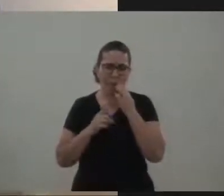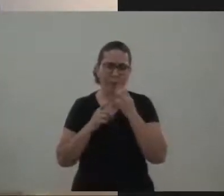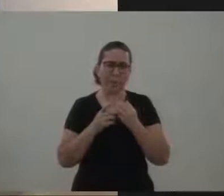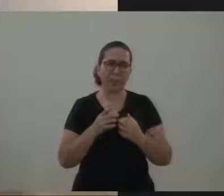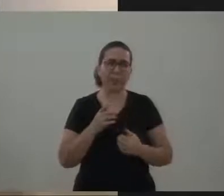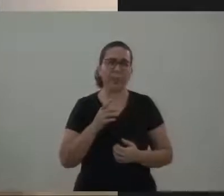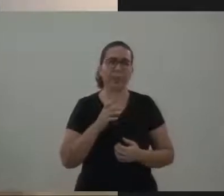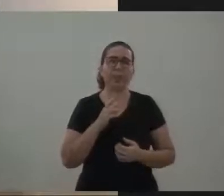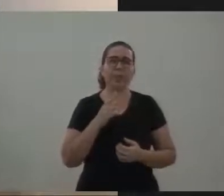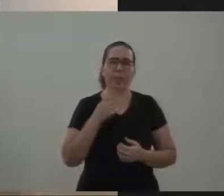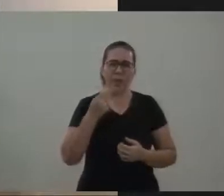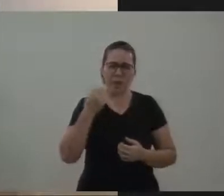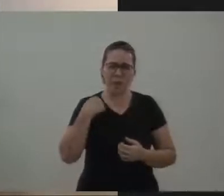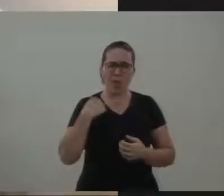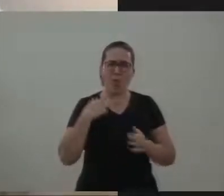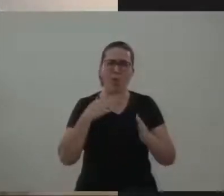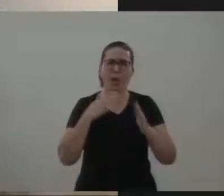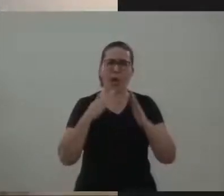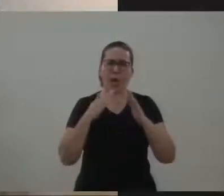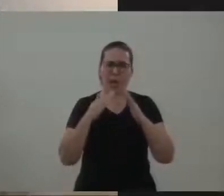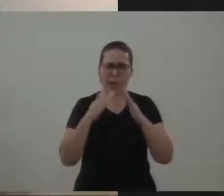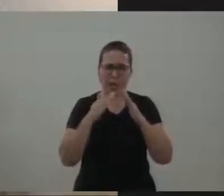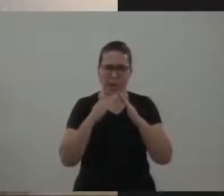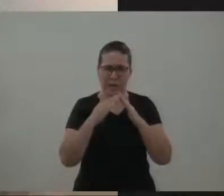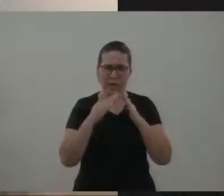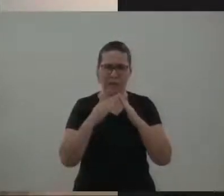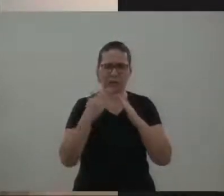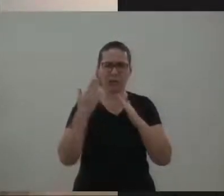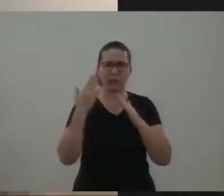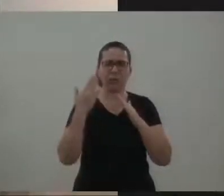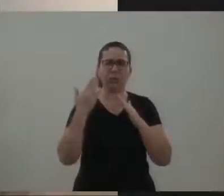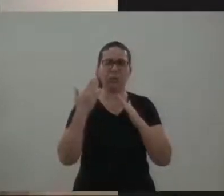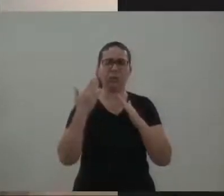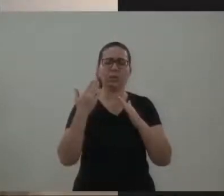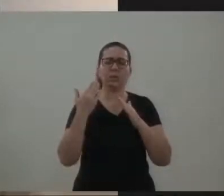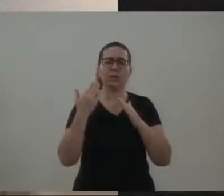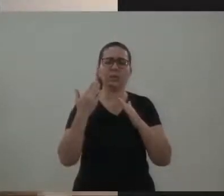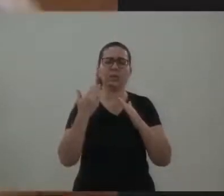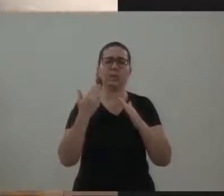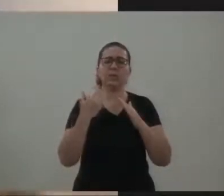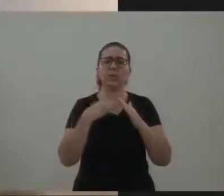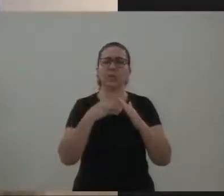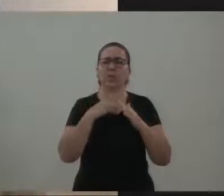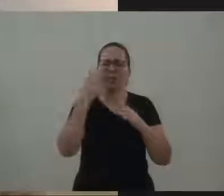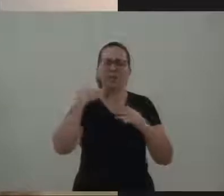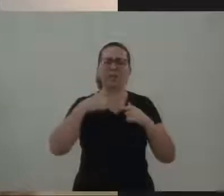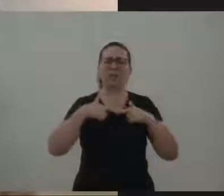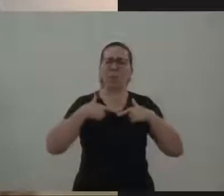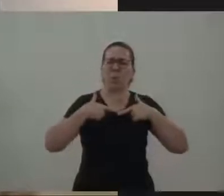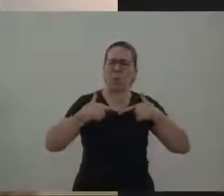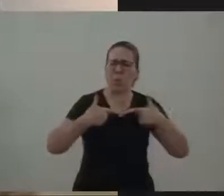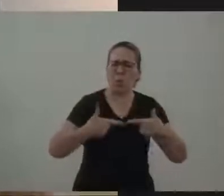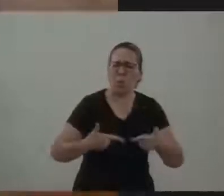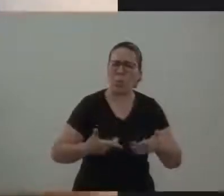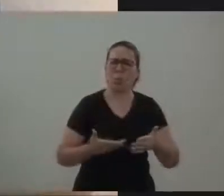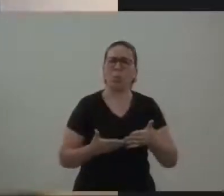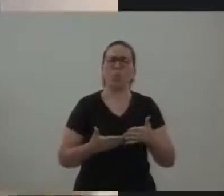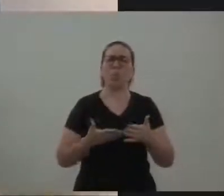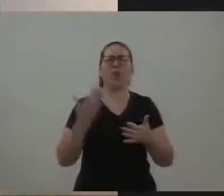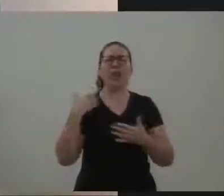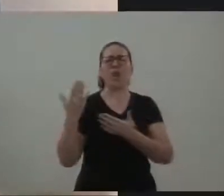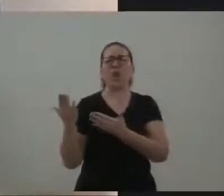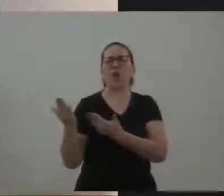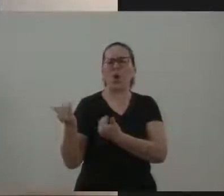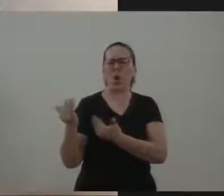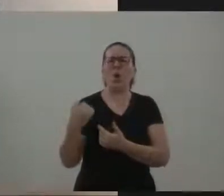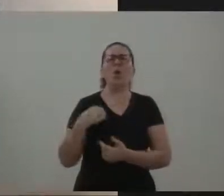imagina, sair de casa para viver de luta, né. Eu desde moleque